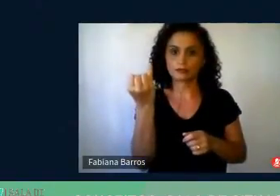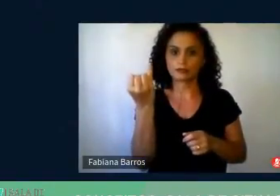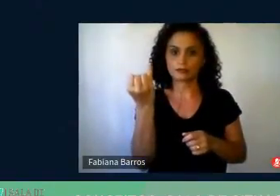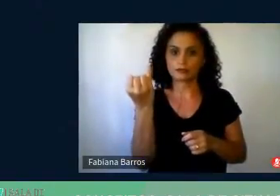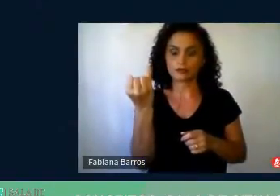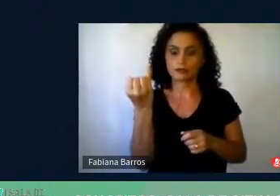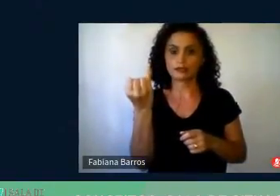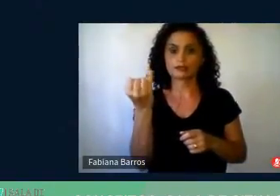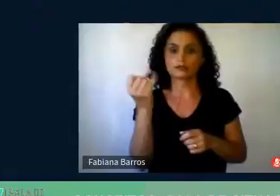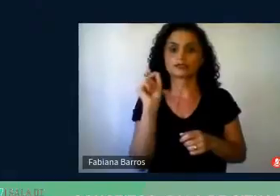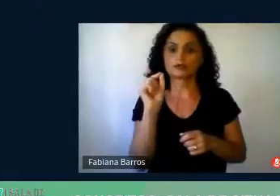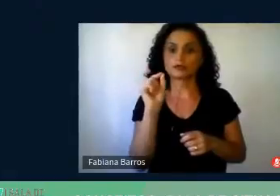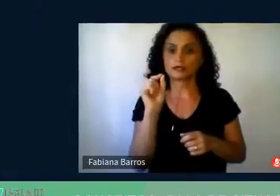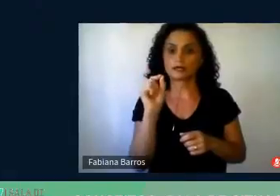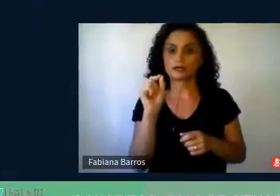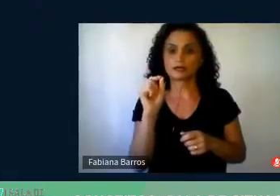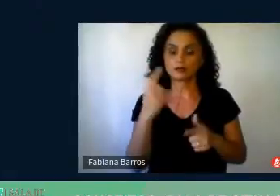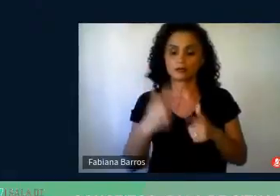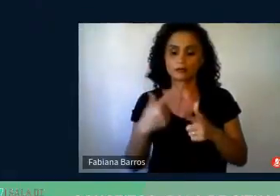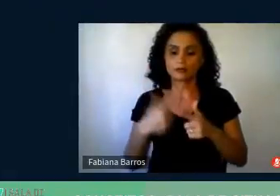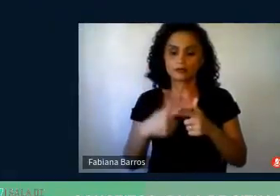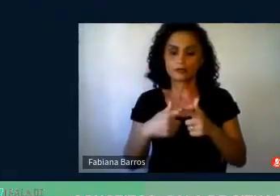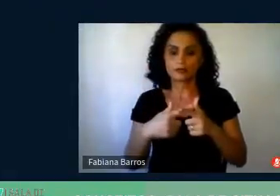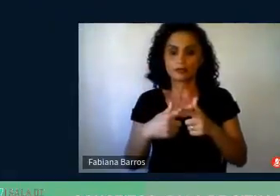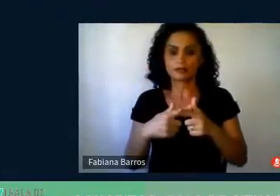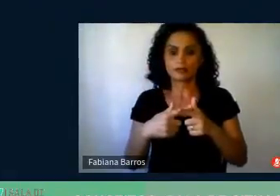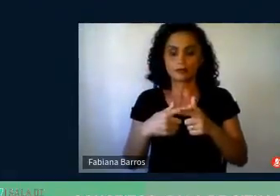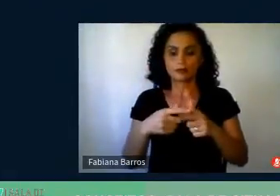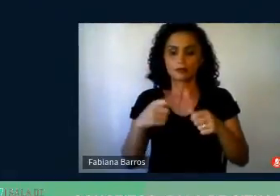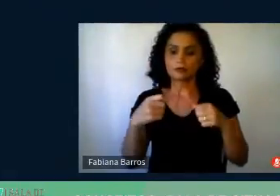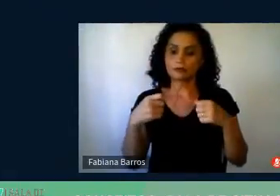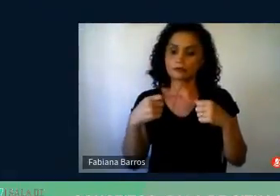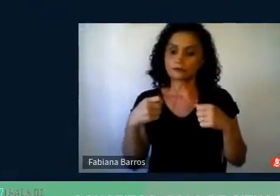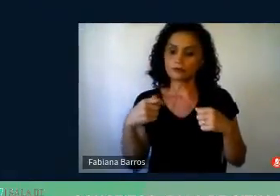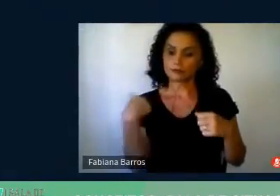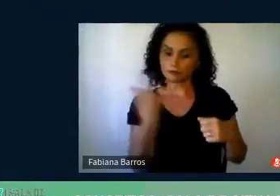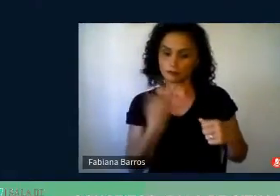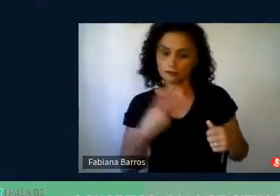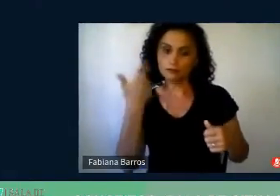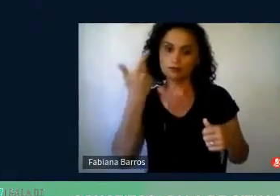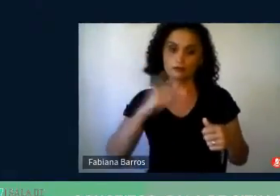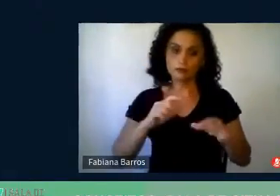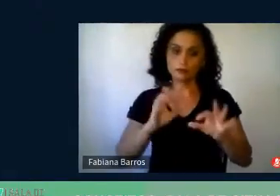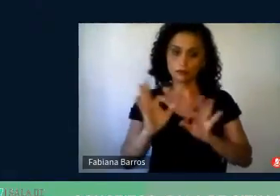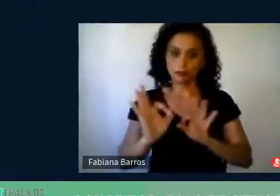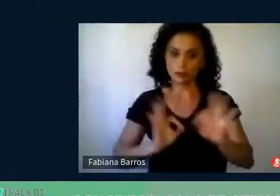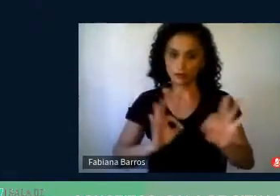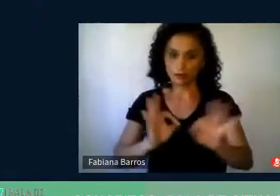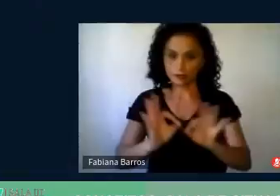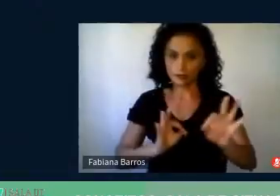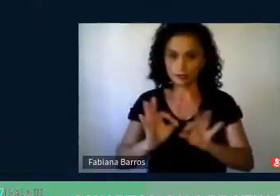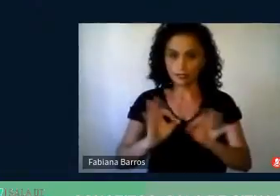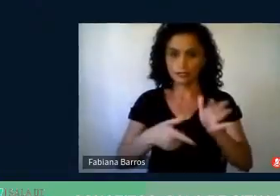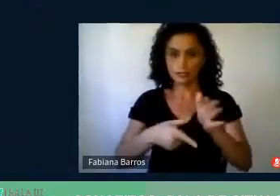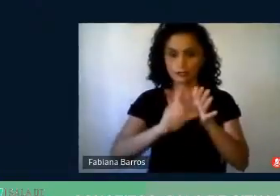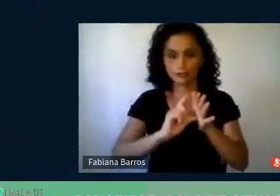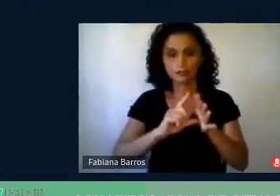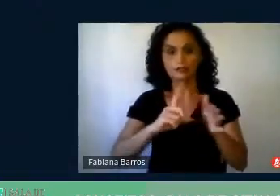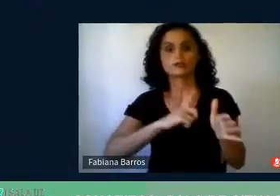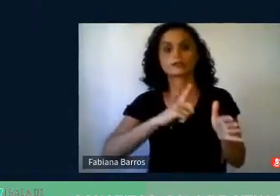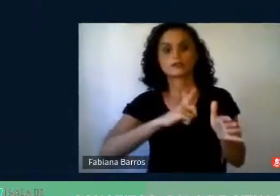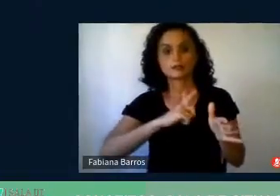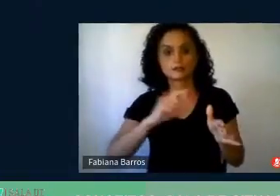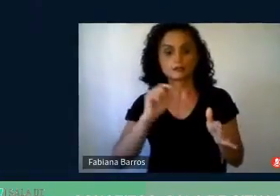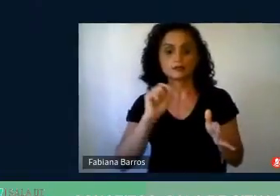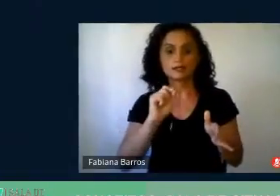organizarmos frente a esse cenário no Brasil. E nesse contexto, a gente tem o que são salas de situação. Né? Eles podem ser